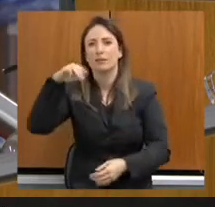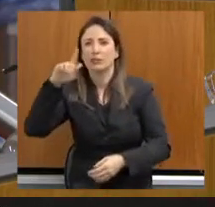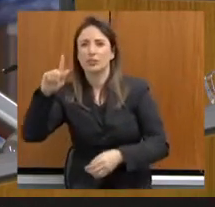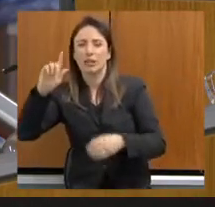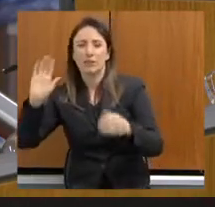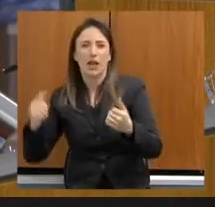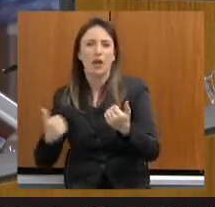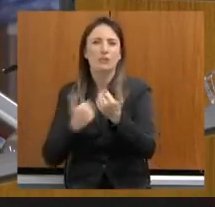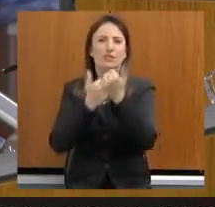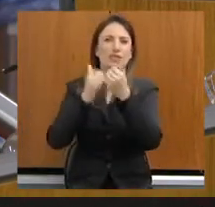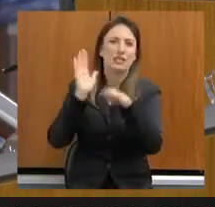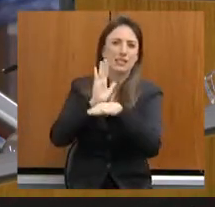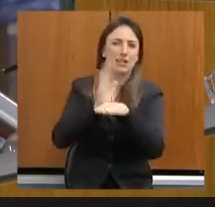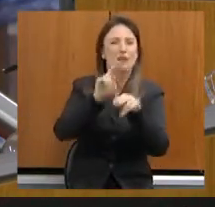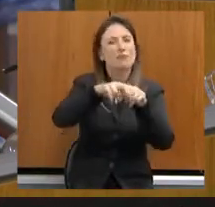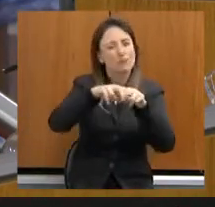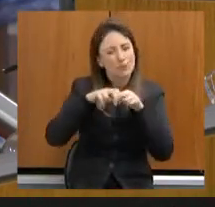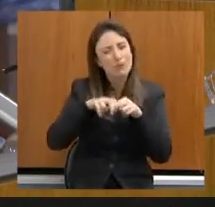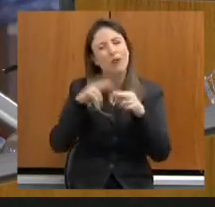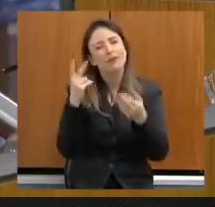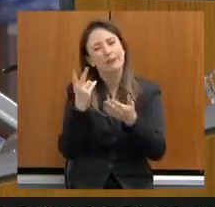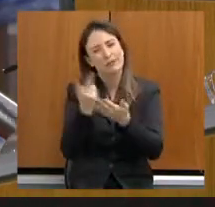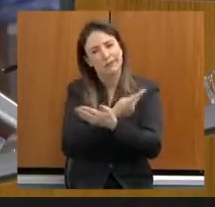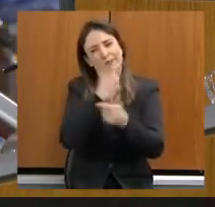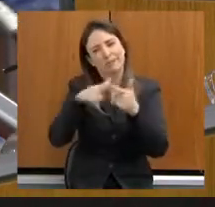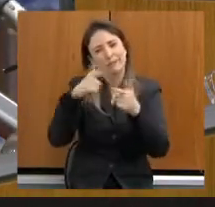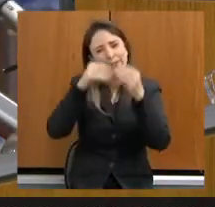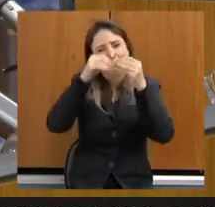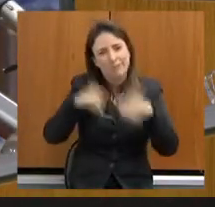no setor em virtude dos impactos da pandemia